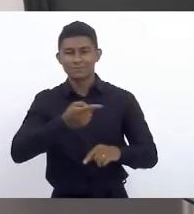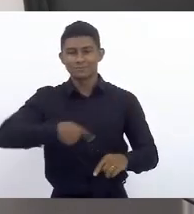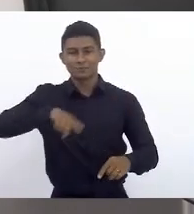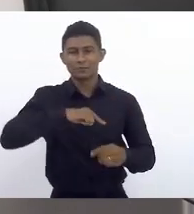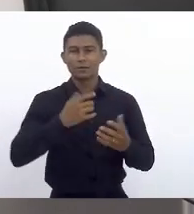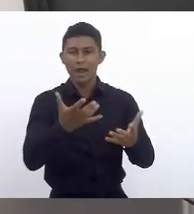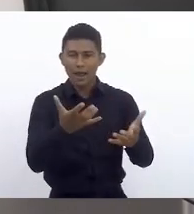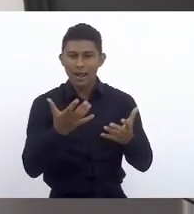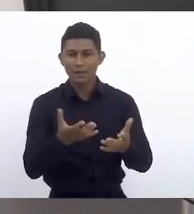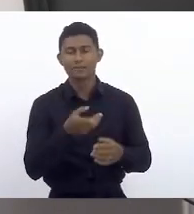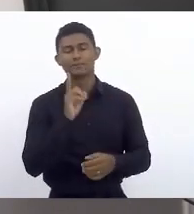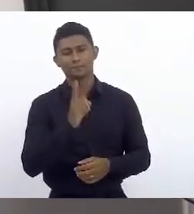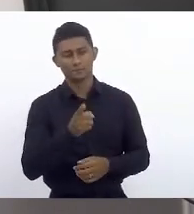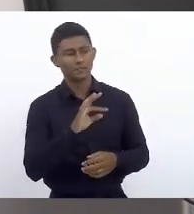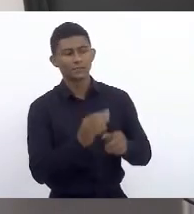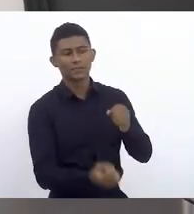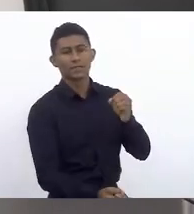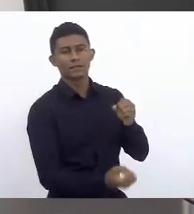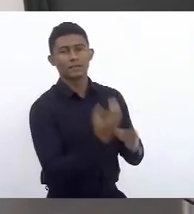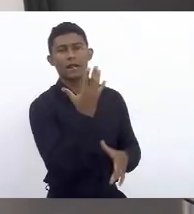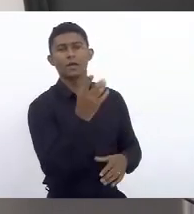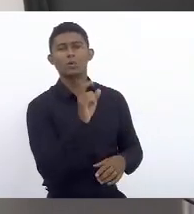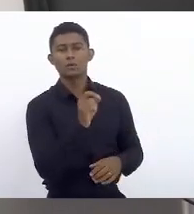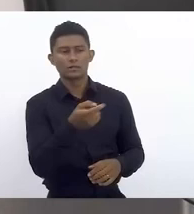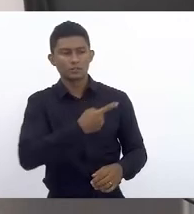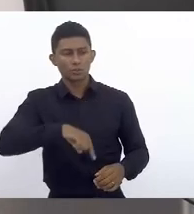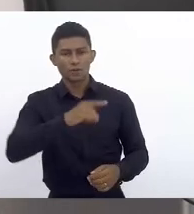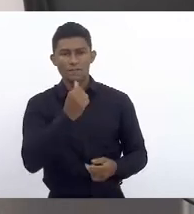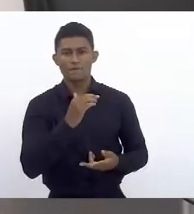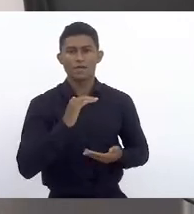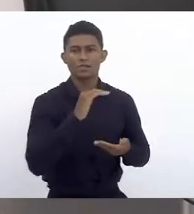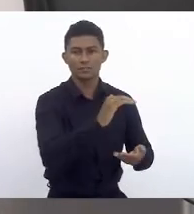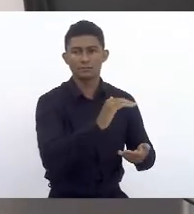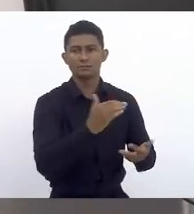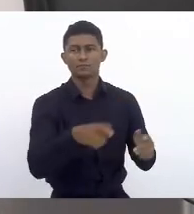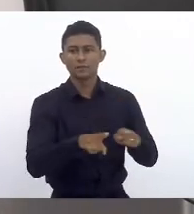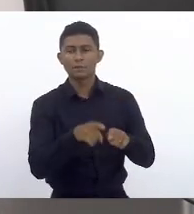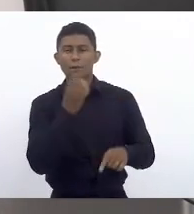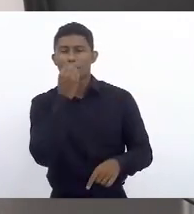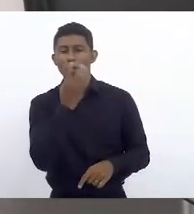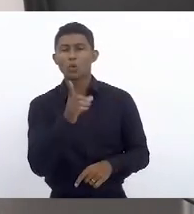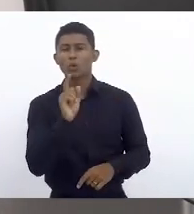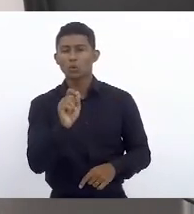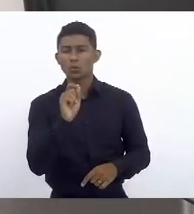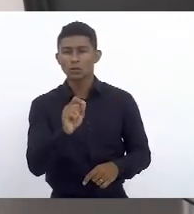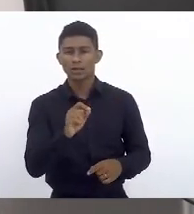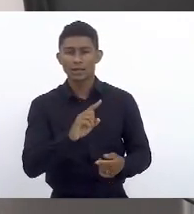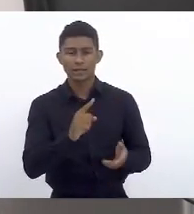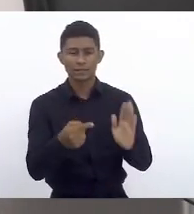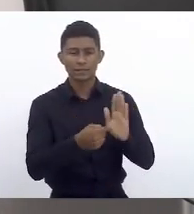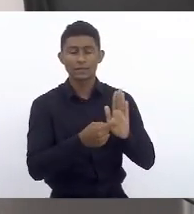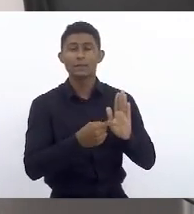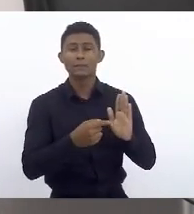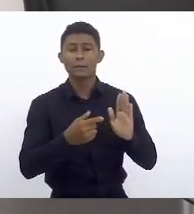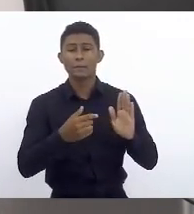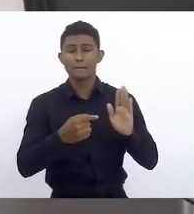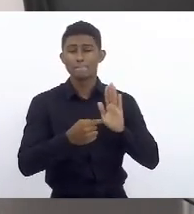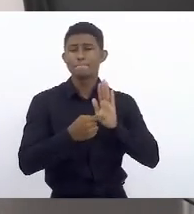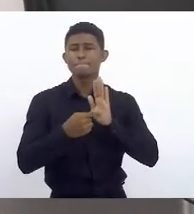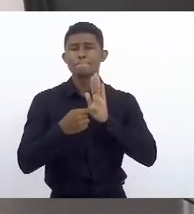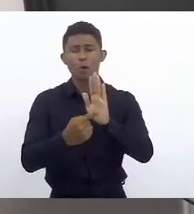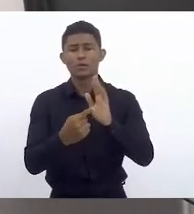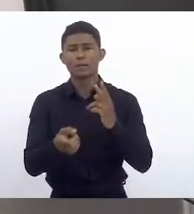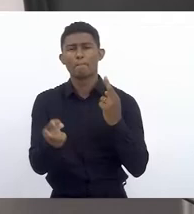criar uma forma da gente poder investir. E é bom também que sinaliza com responsabilidade fiscal, até para o regime